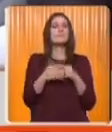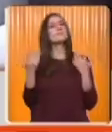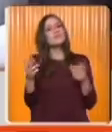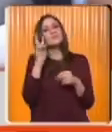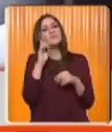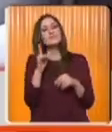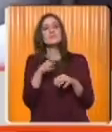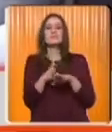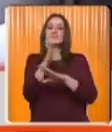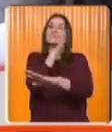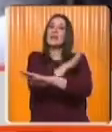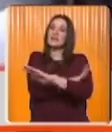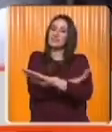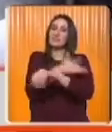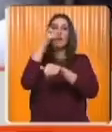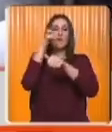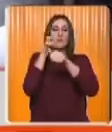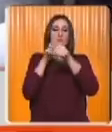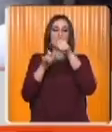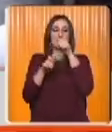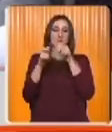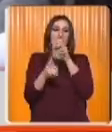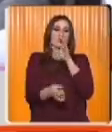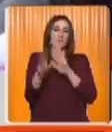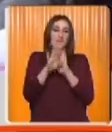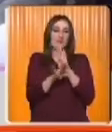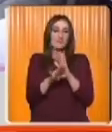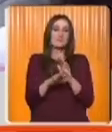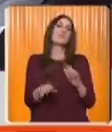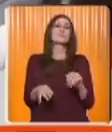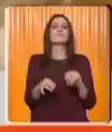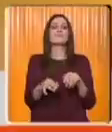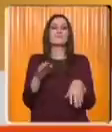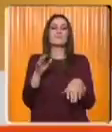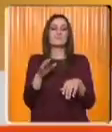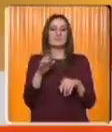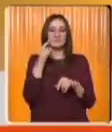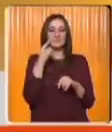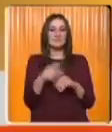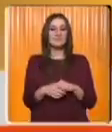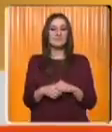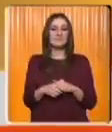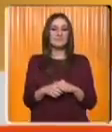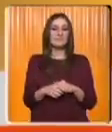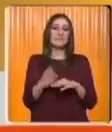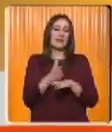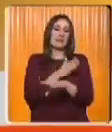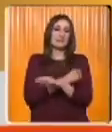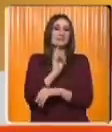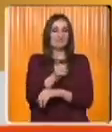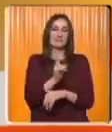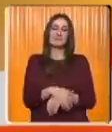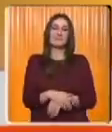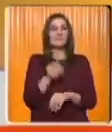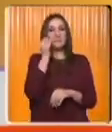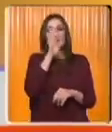lá ver como é que estava a Carla antes de ser surpreendida pelo Você na TV em nome da Maló Clinic. Assim estava a Carla, e estava